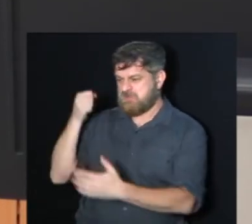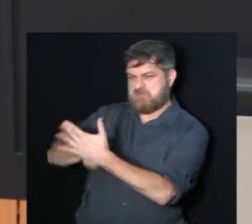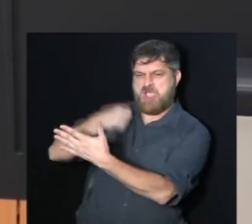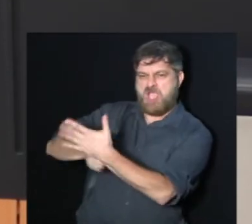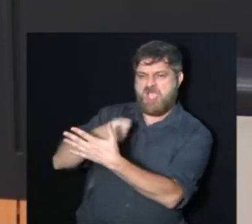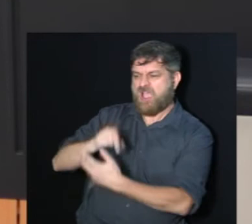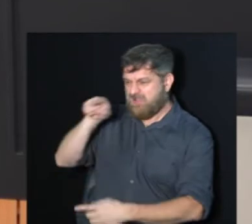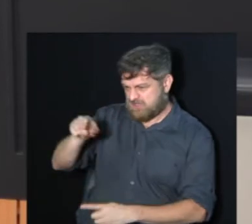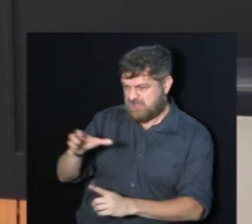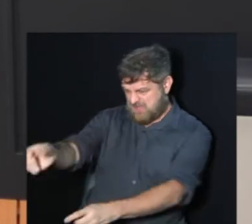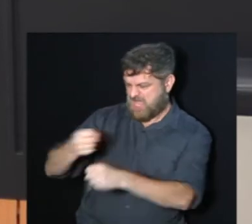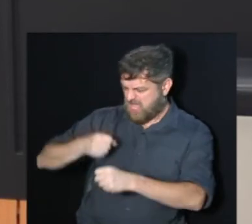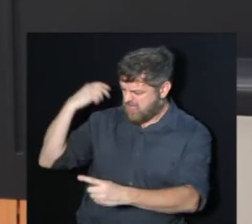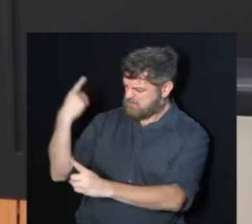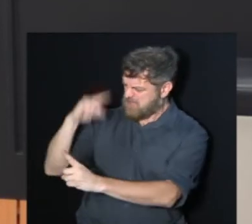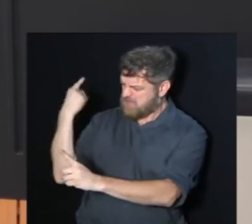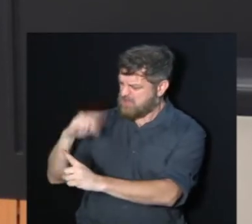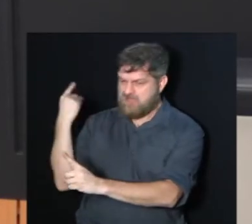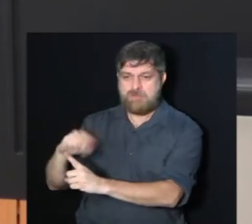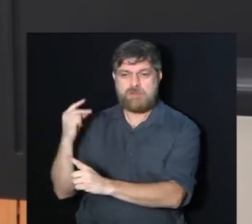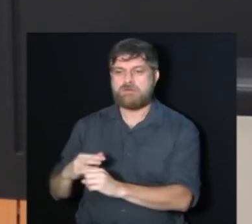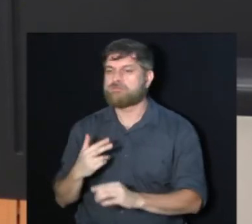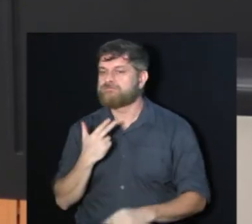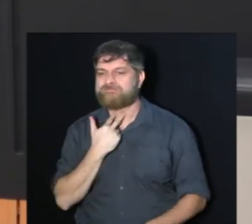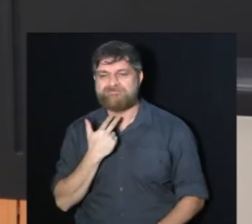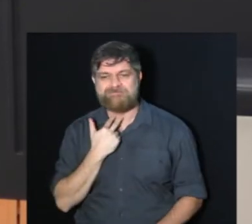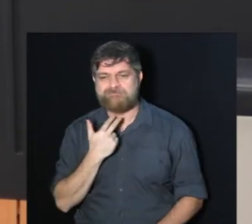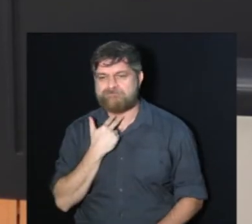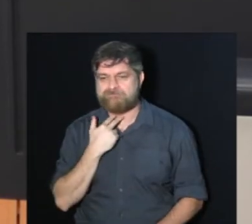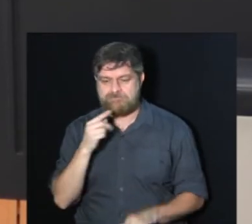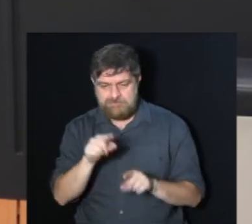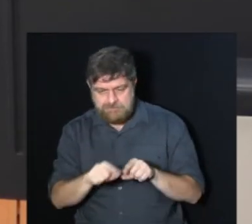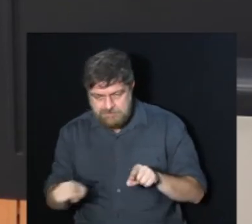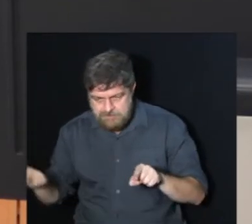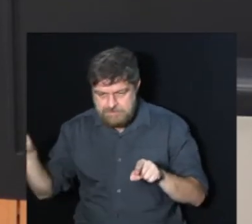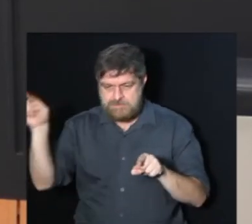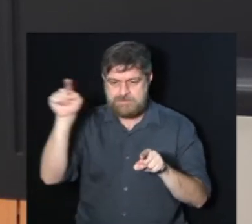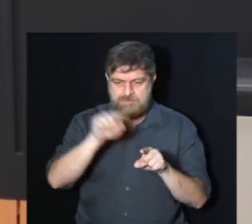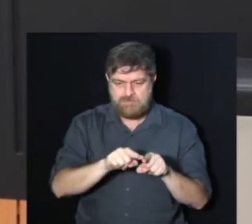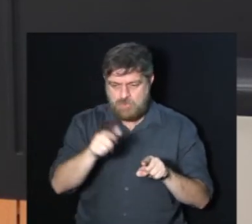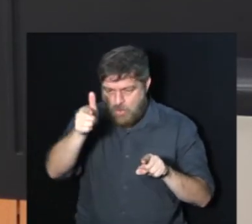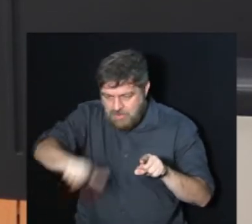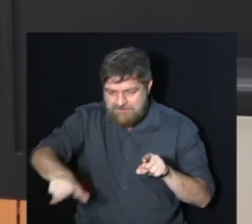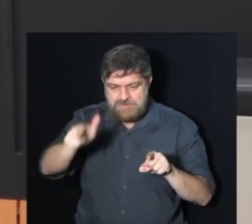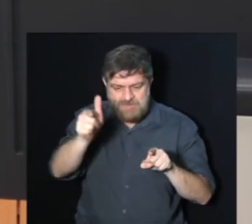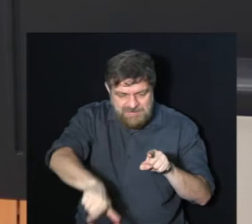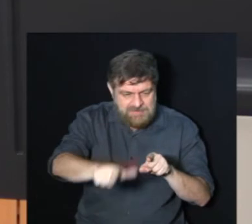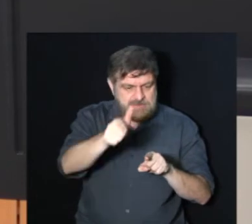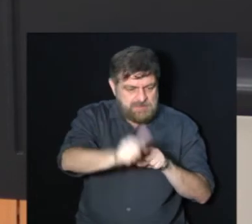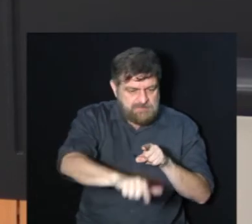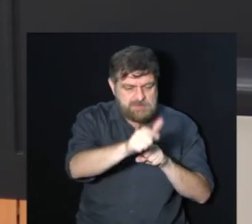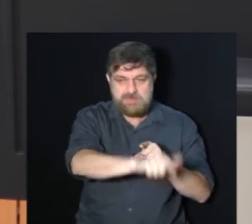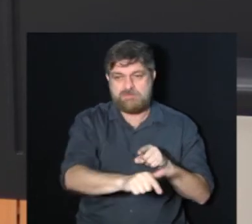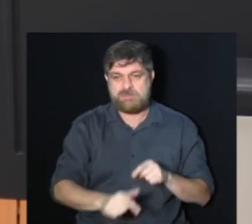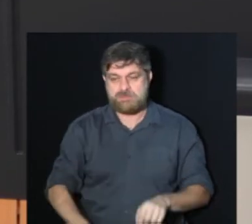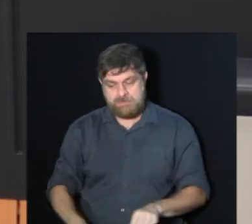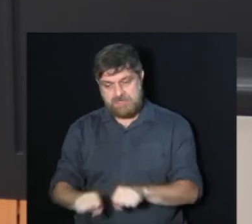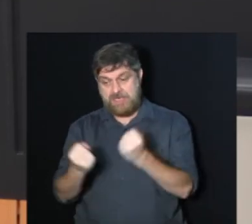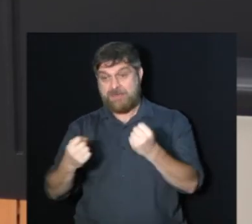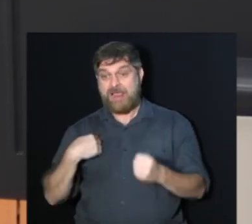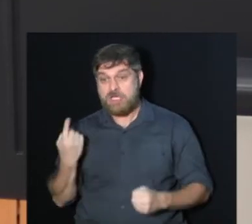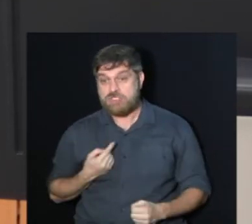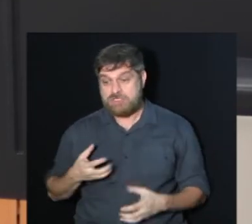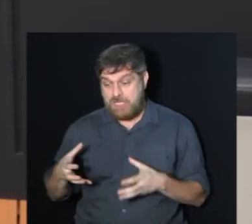nos leva a entrar nesse círculo de virtudes. E aí sim, temos sim que ter